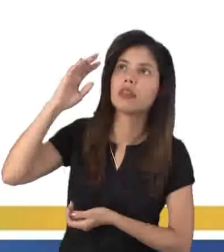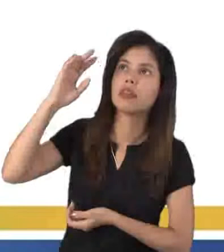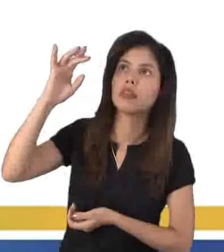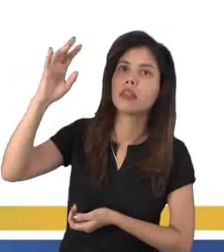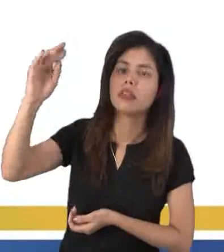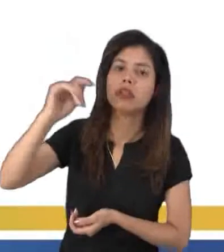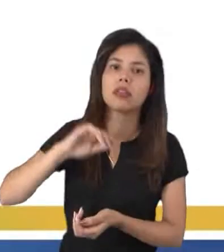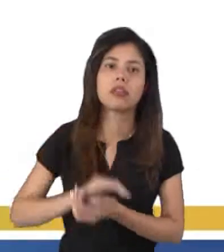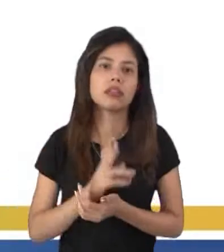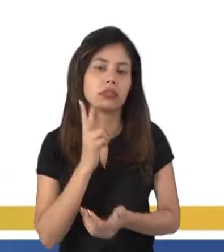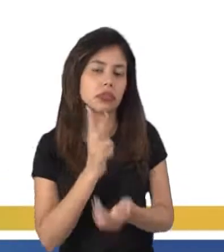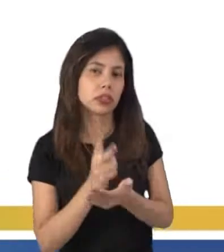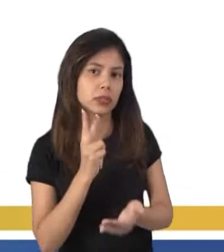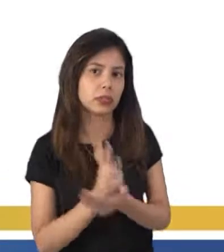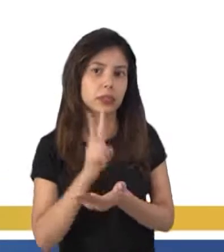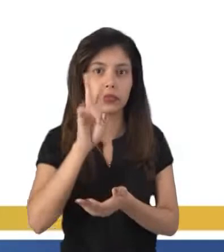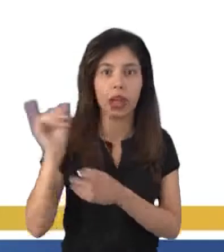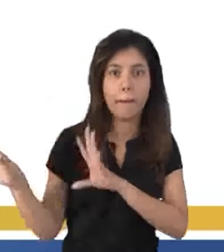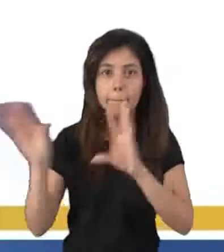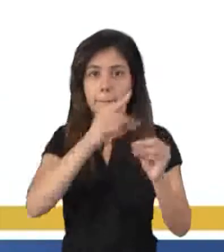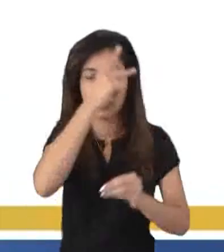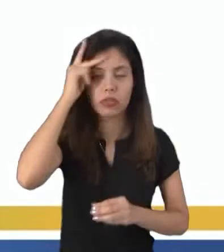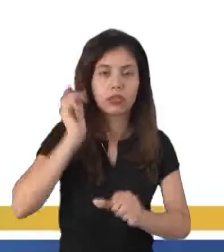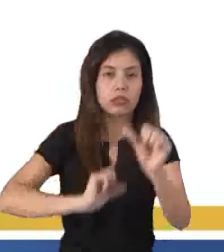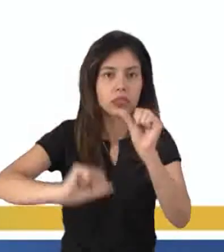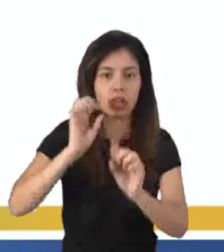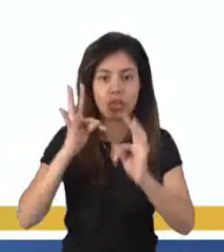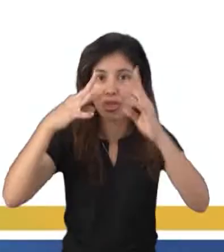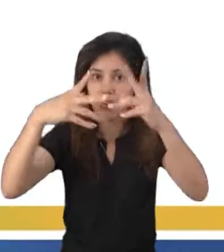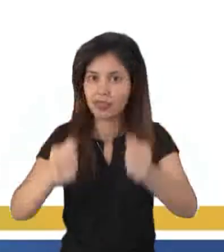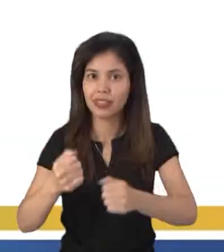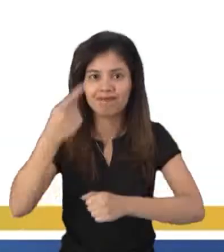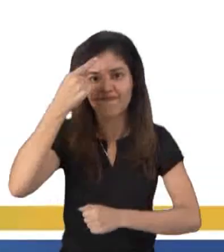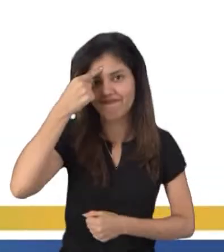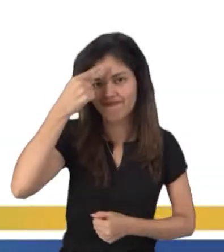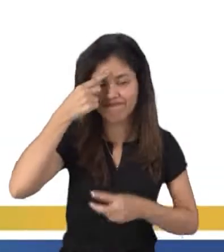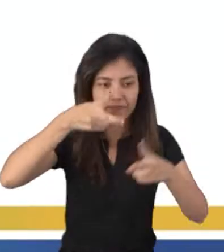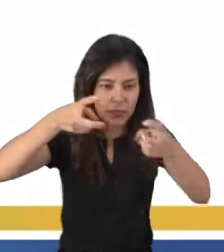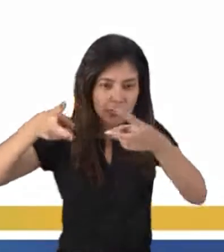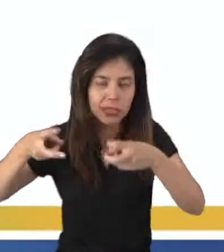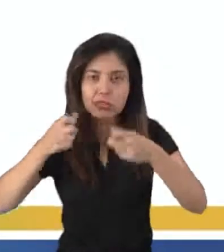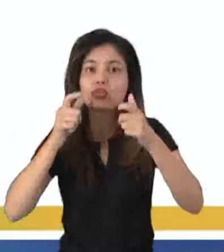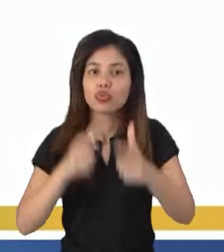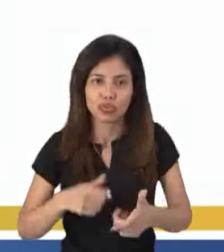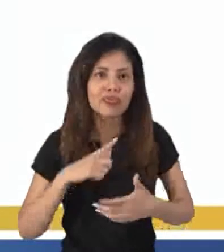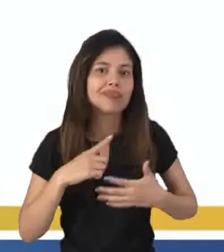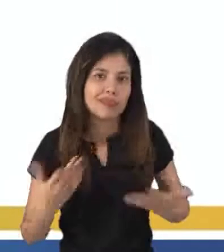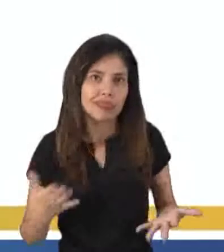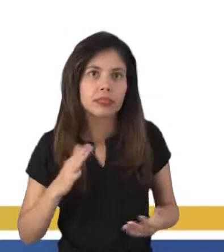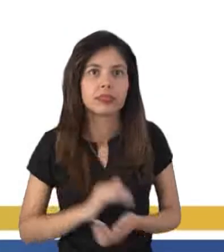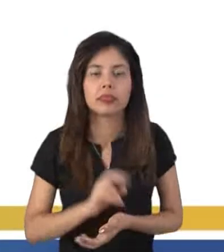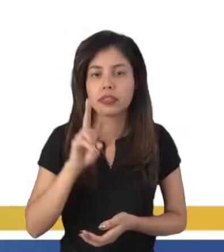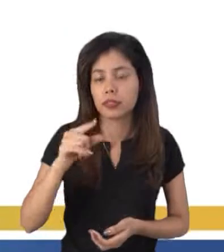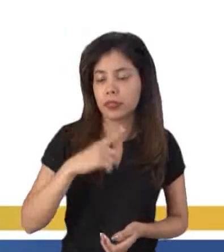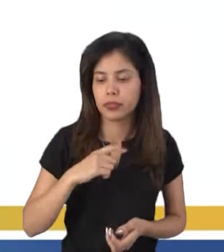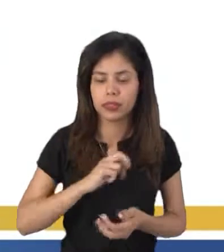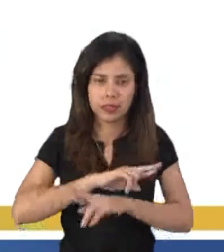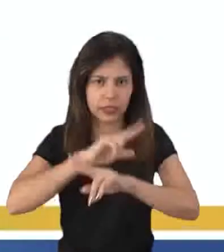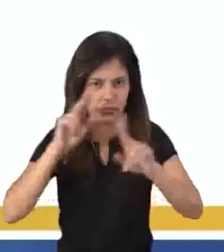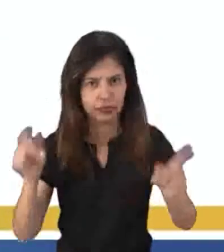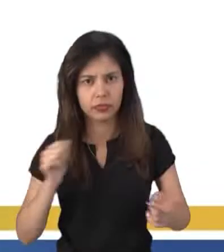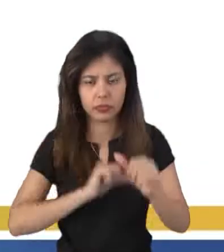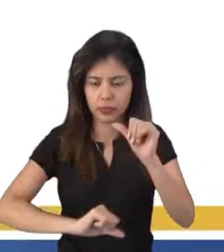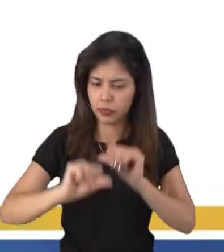São aquelas que vão levar o indivíduo a uma alteração total da percepção do ambiente em que ele está, Ele vai ter uma série